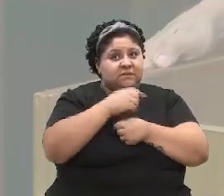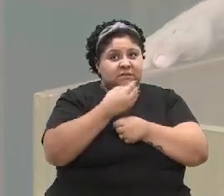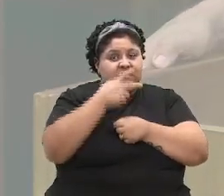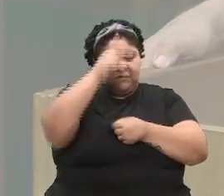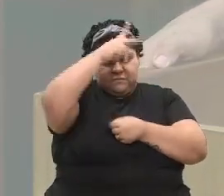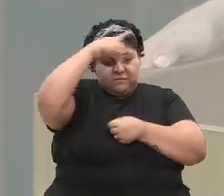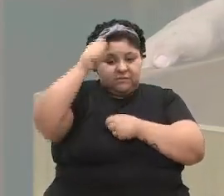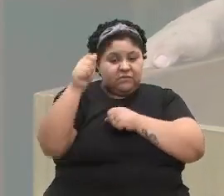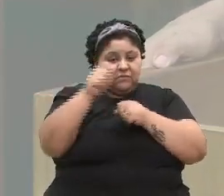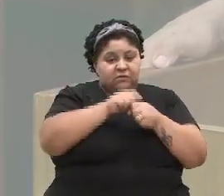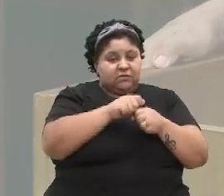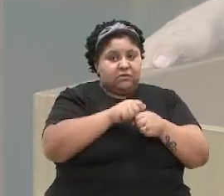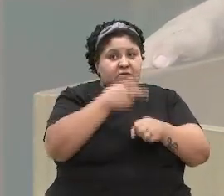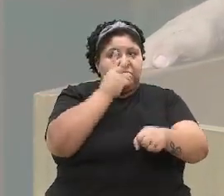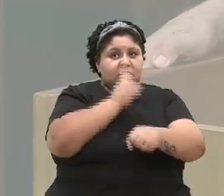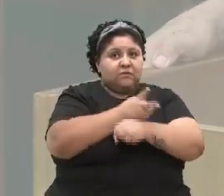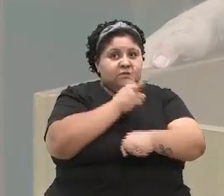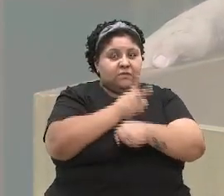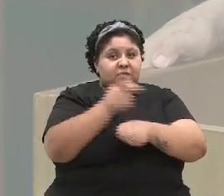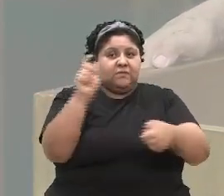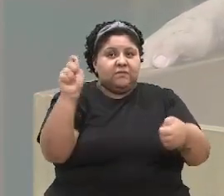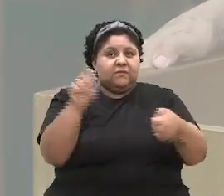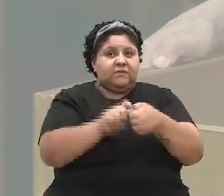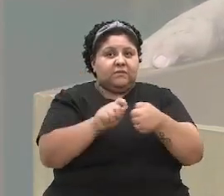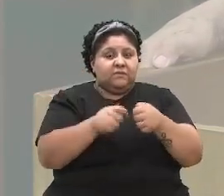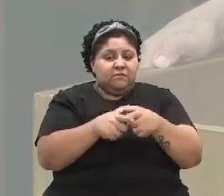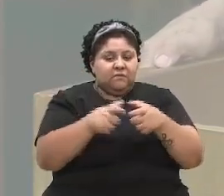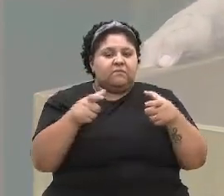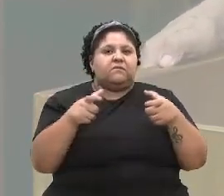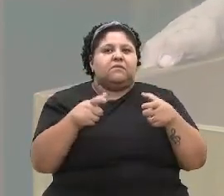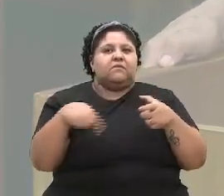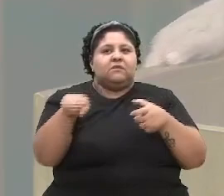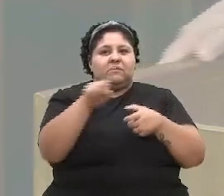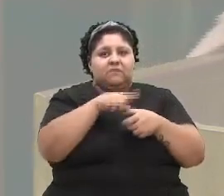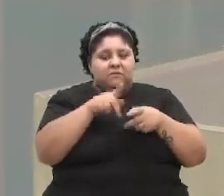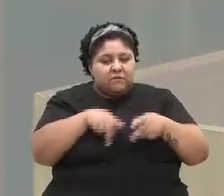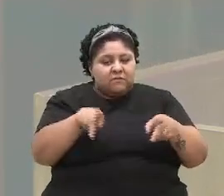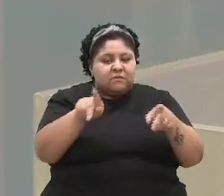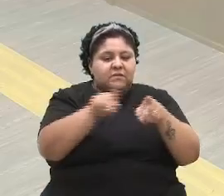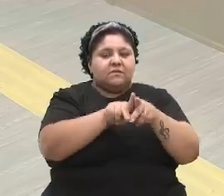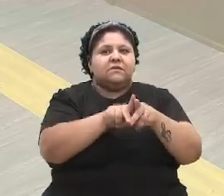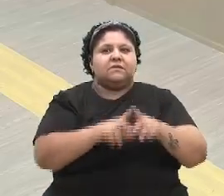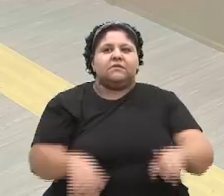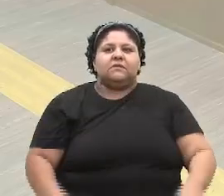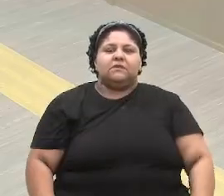de poder adquirir financiamento para poder fazer um pouco mais para a nossa população.